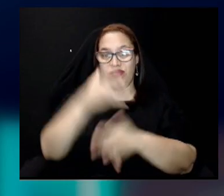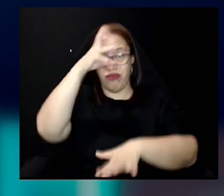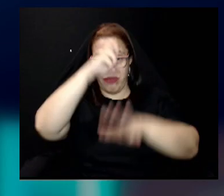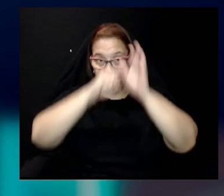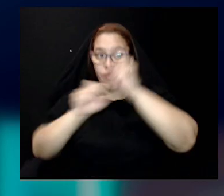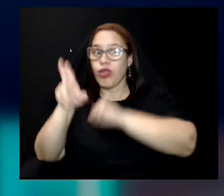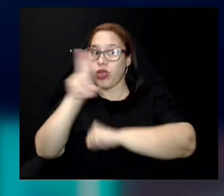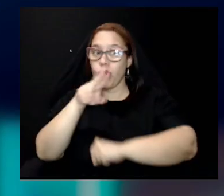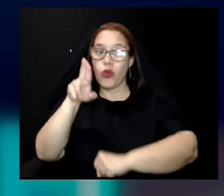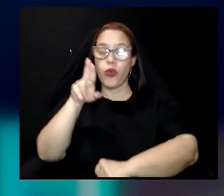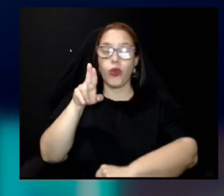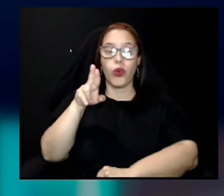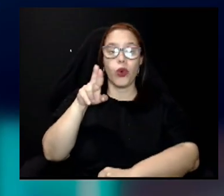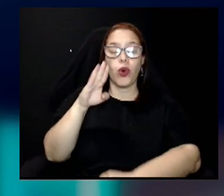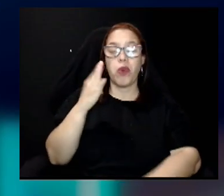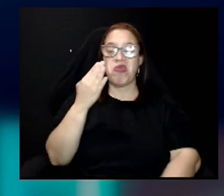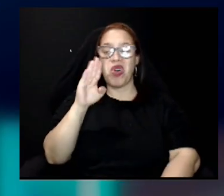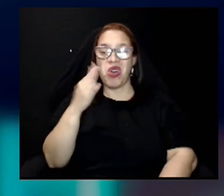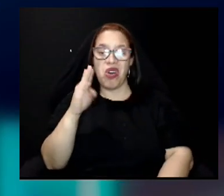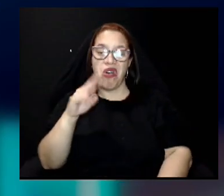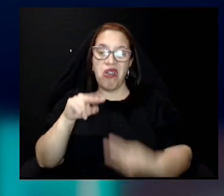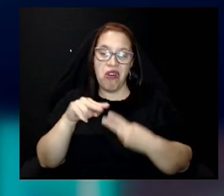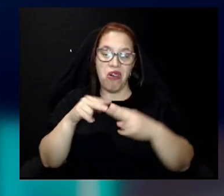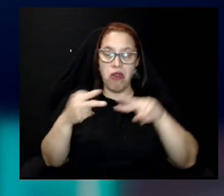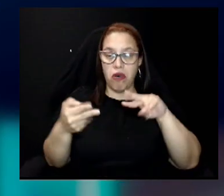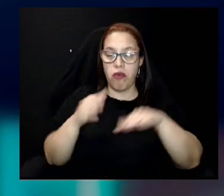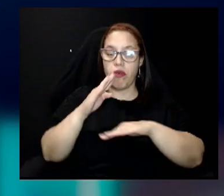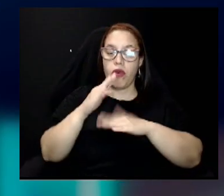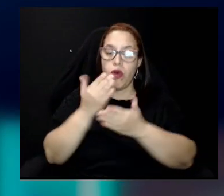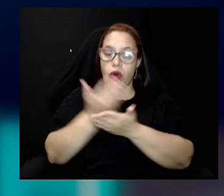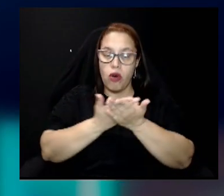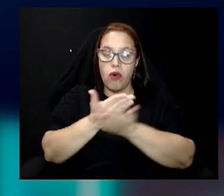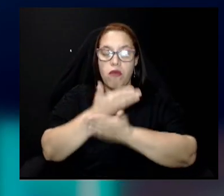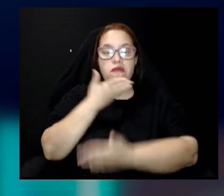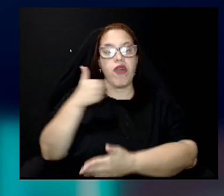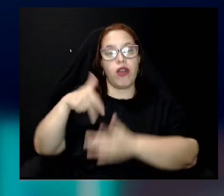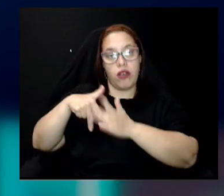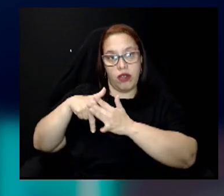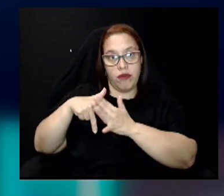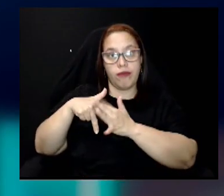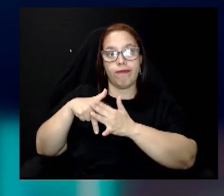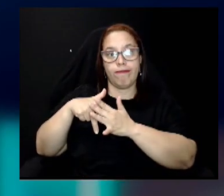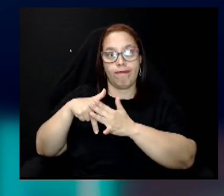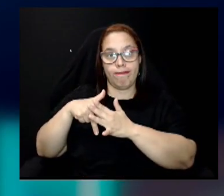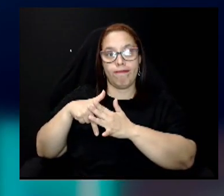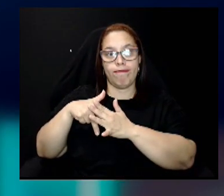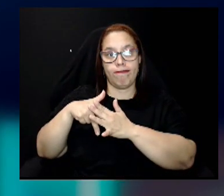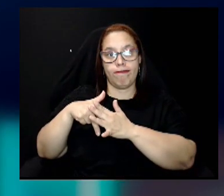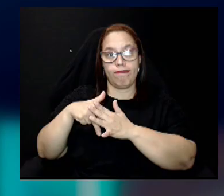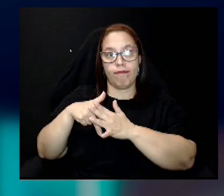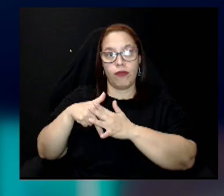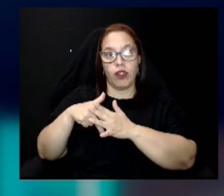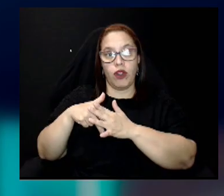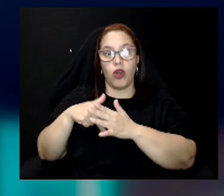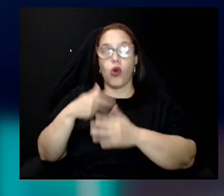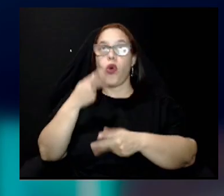biologia molecular, de genética, para tratar melhor essas pacientes. Quando a gente fala de